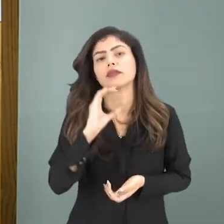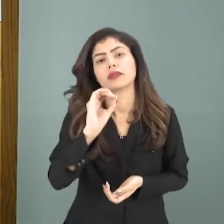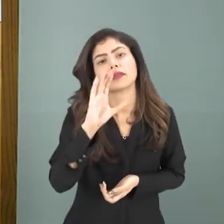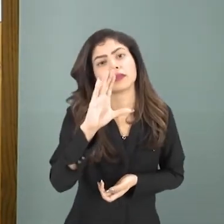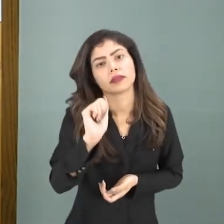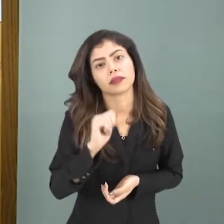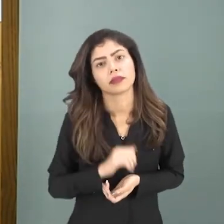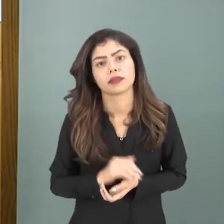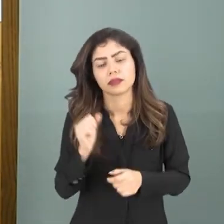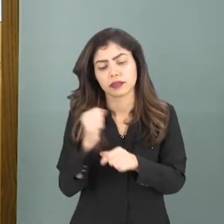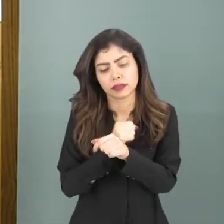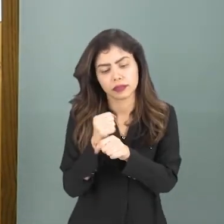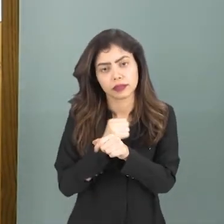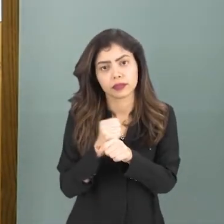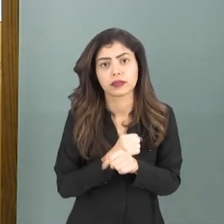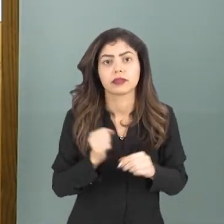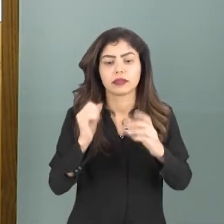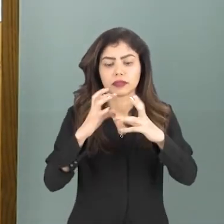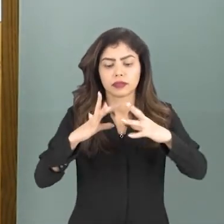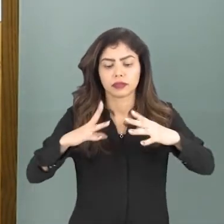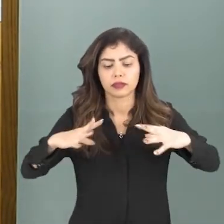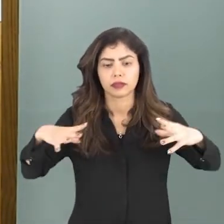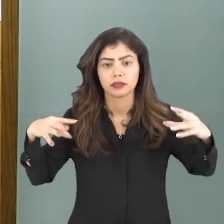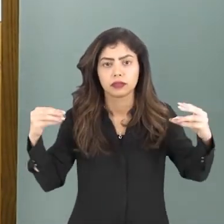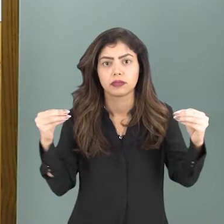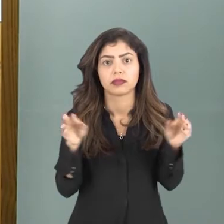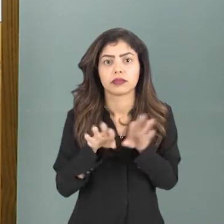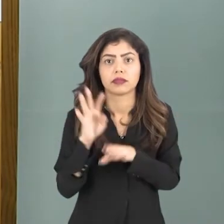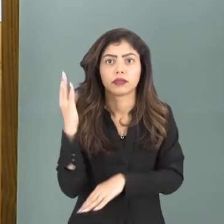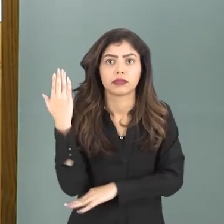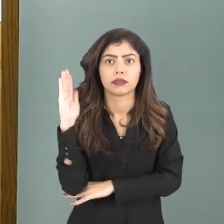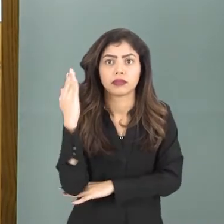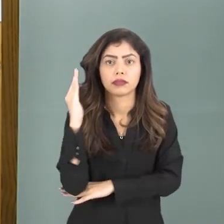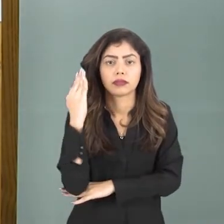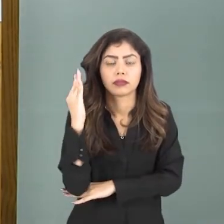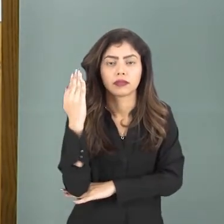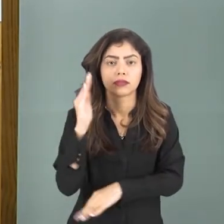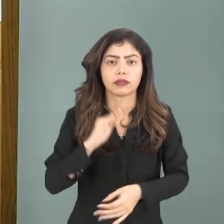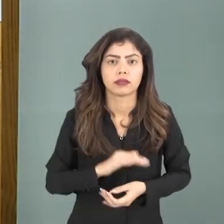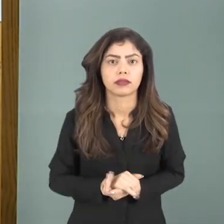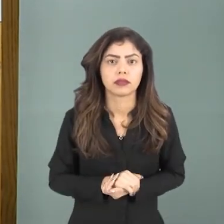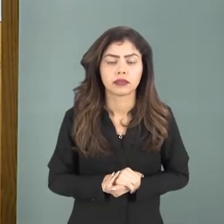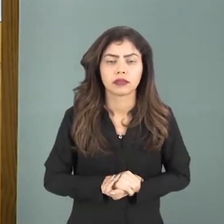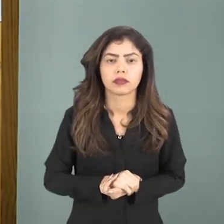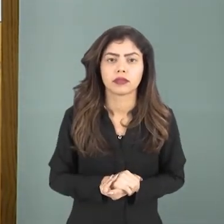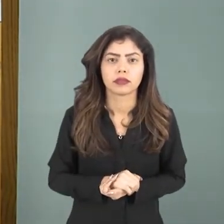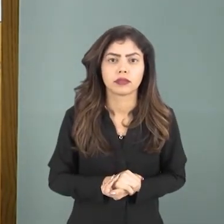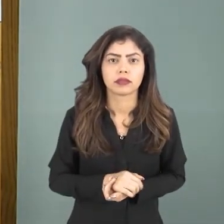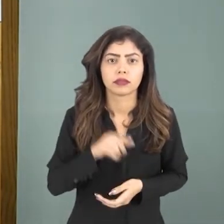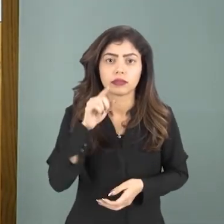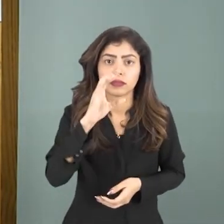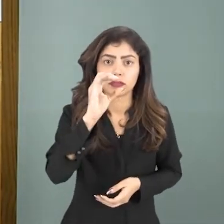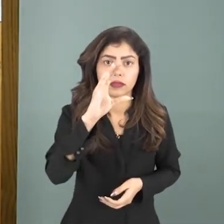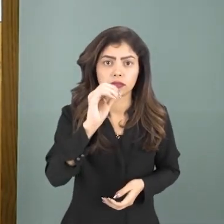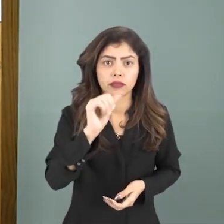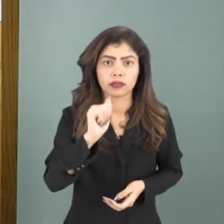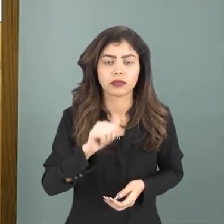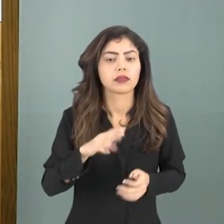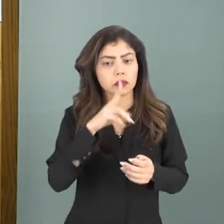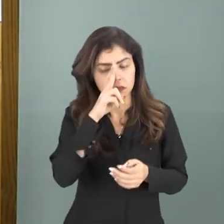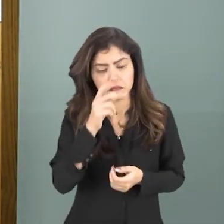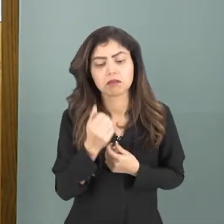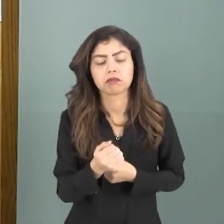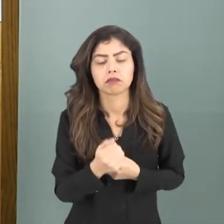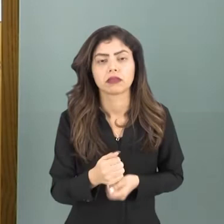A oca é construída com palha e tronco de árvores. A oca é